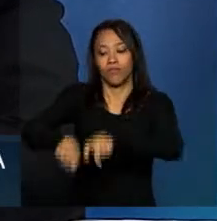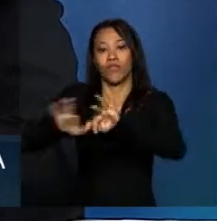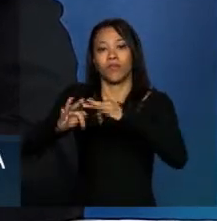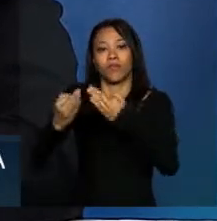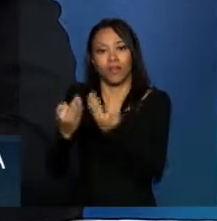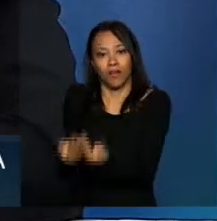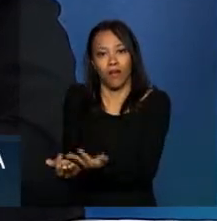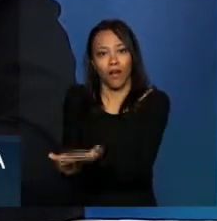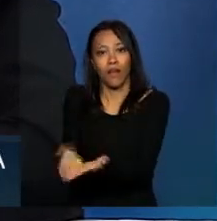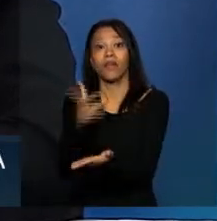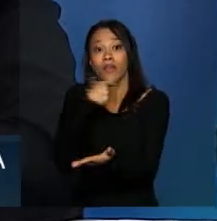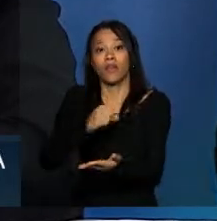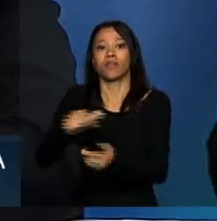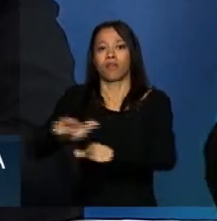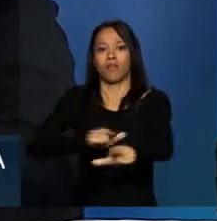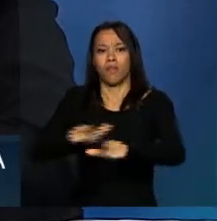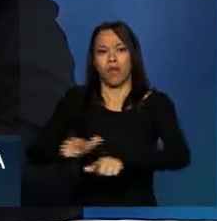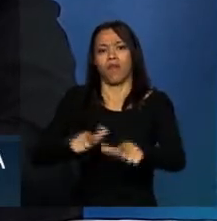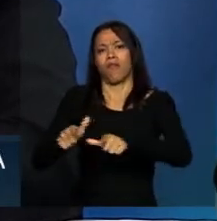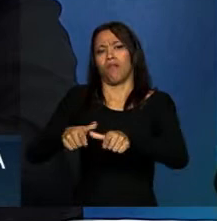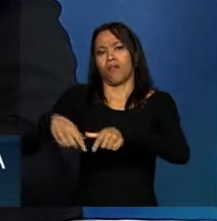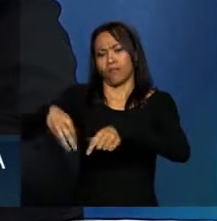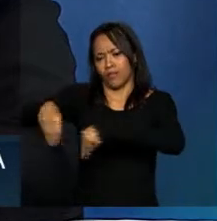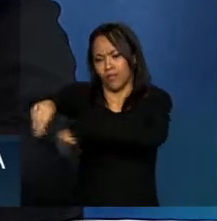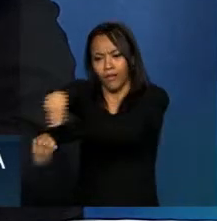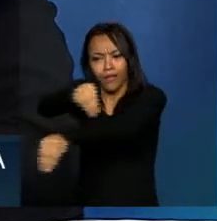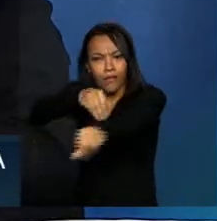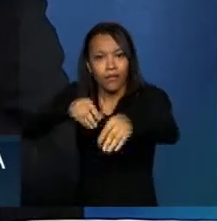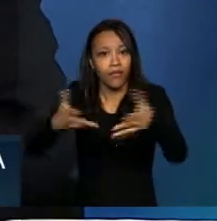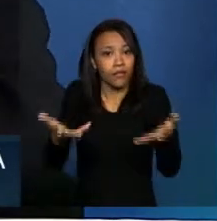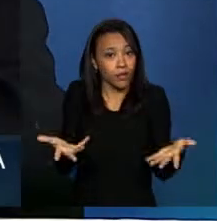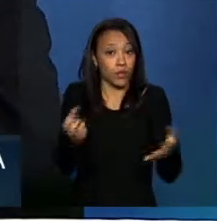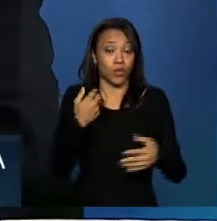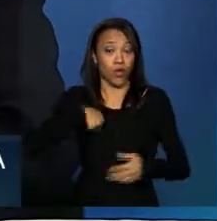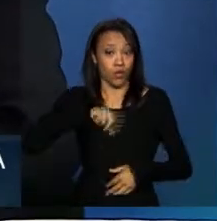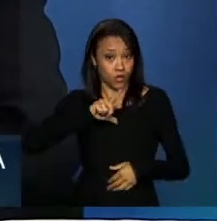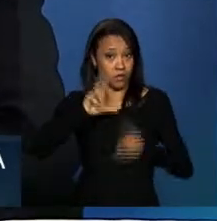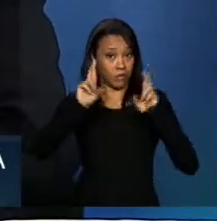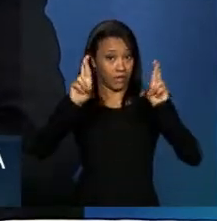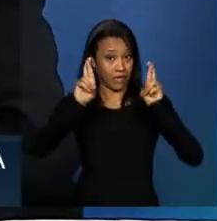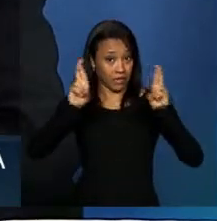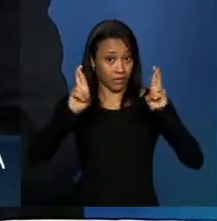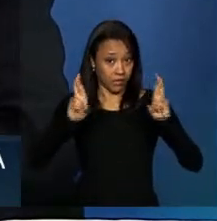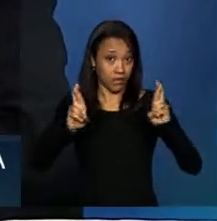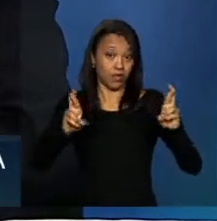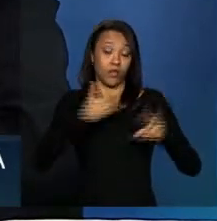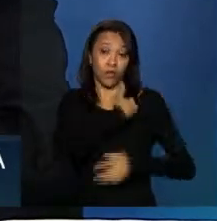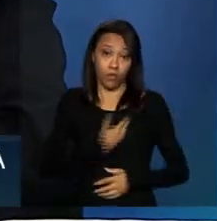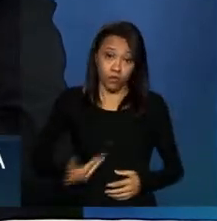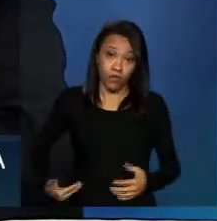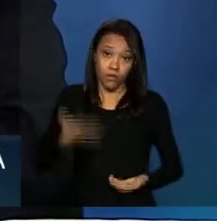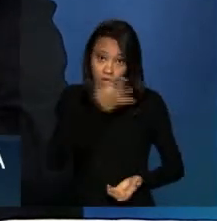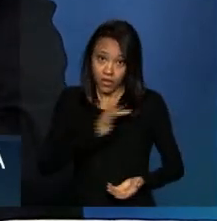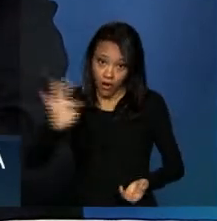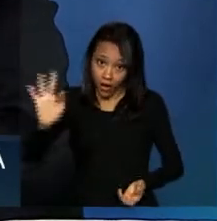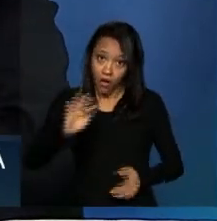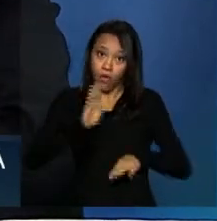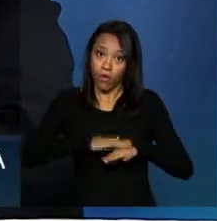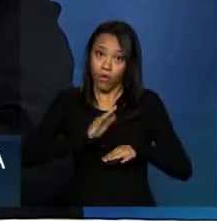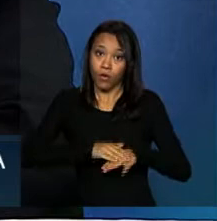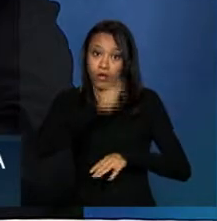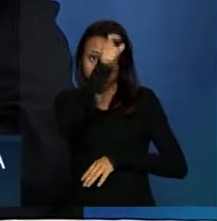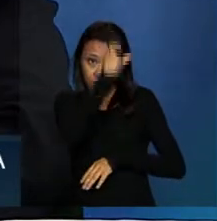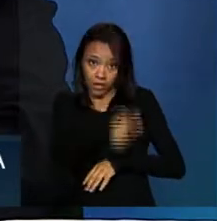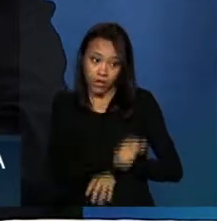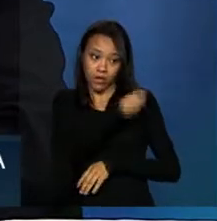agrária. Então, nós temos esperança que, se o governo, através do ministro Patrus Ananias, que tem uma